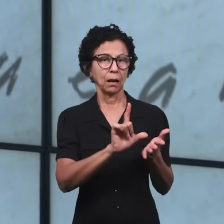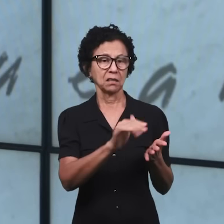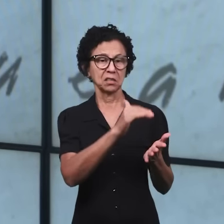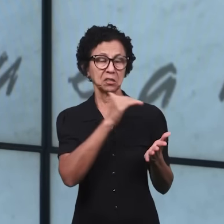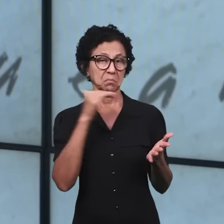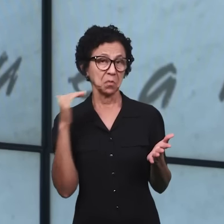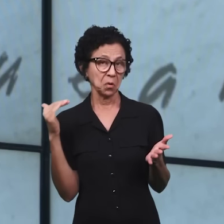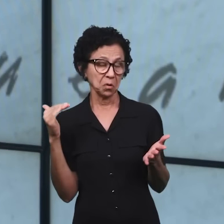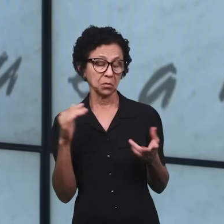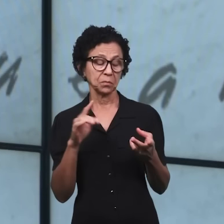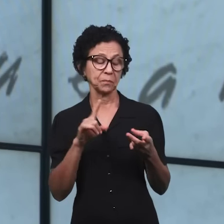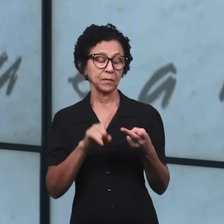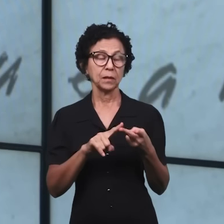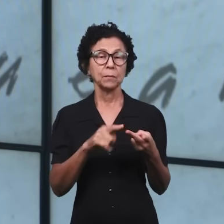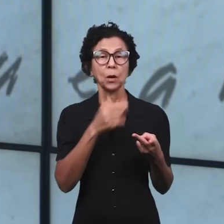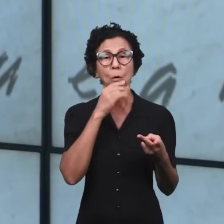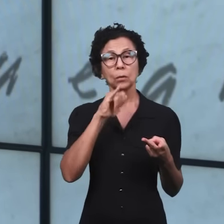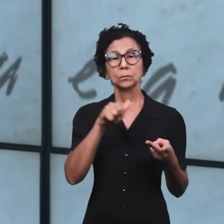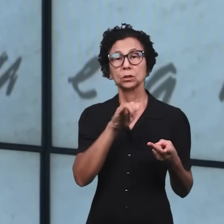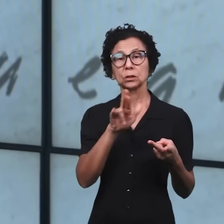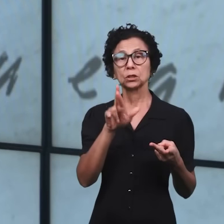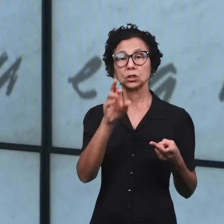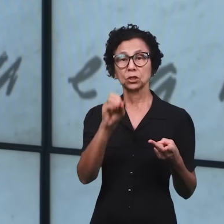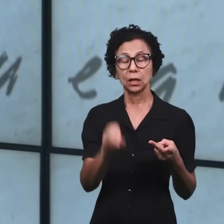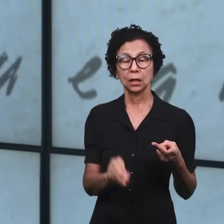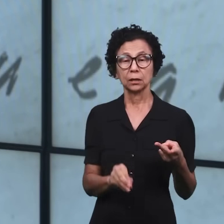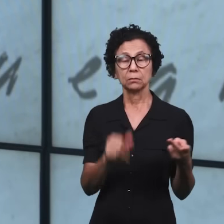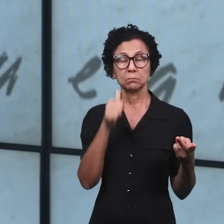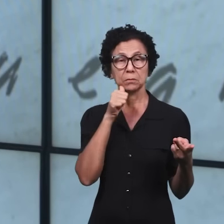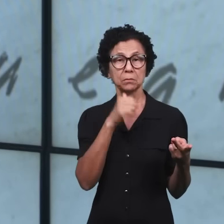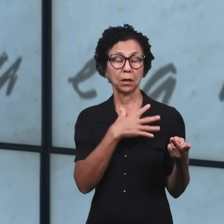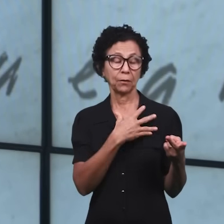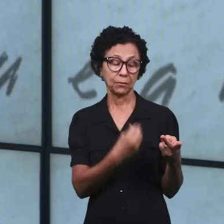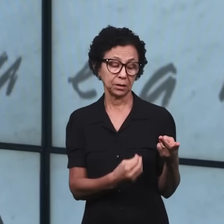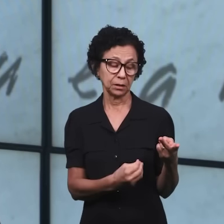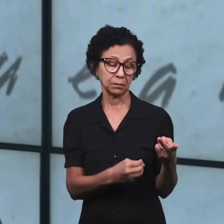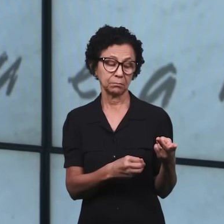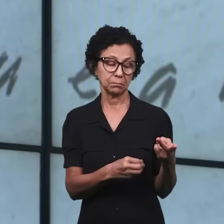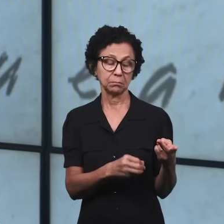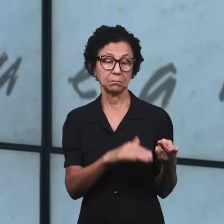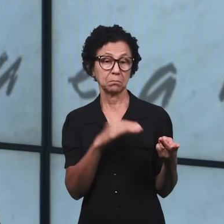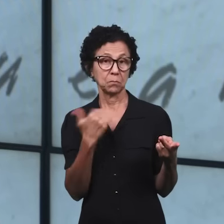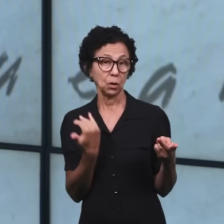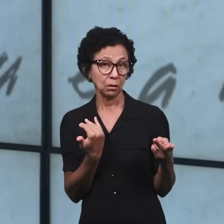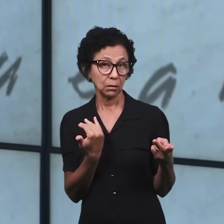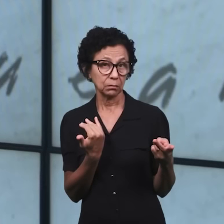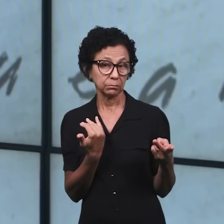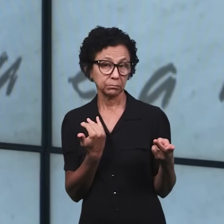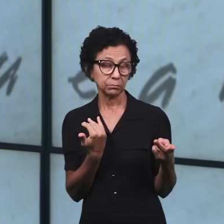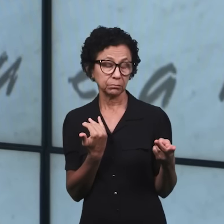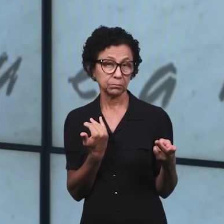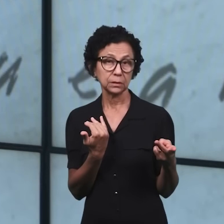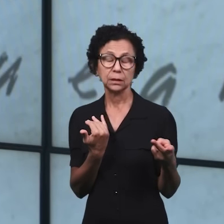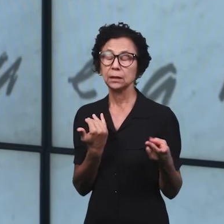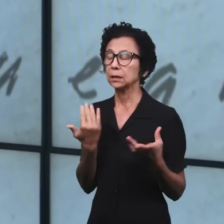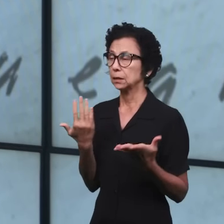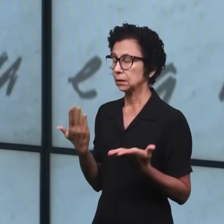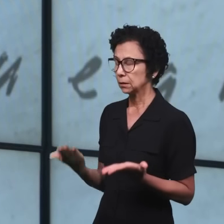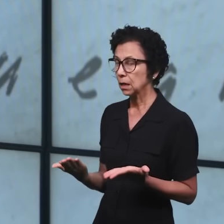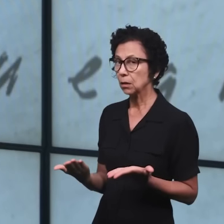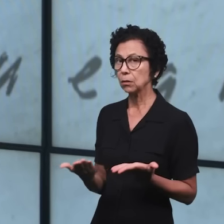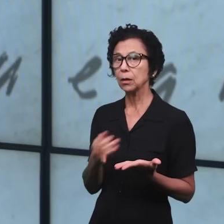na casa de Jairo. Muito bom. E agora também mais uma multidão. Existem problemas, como o pastor colocou aqui, que são